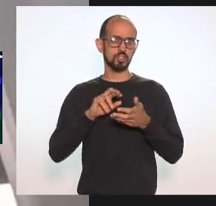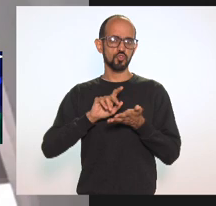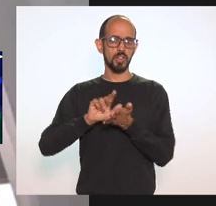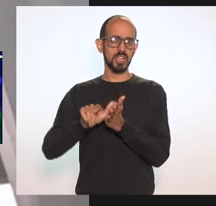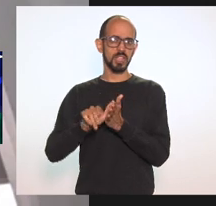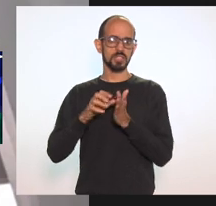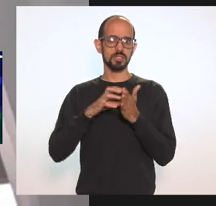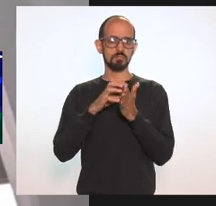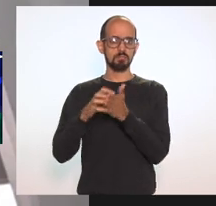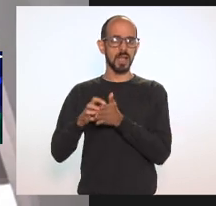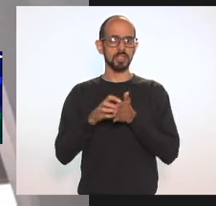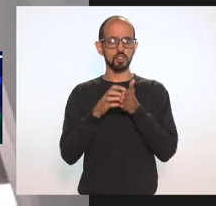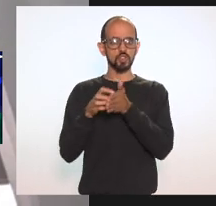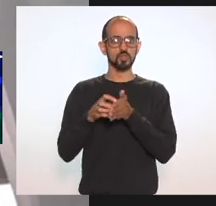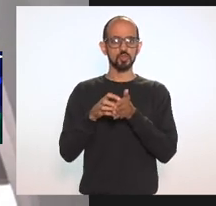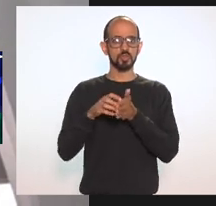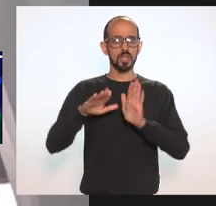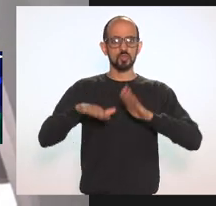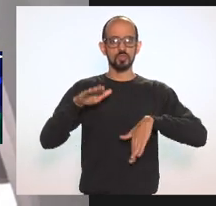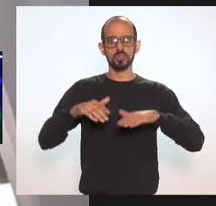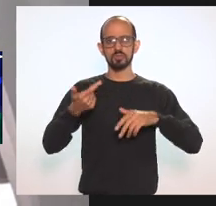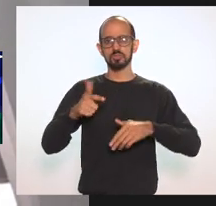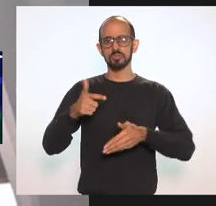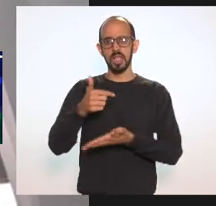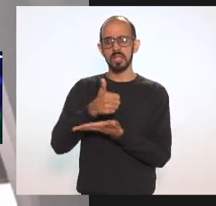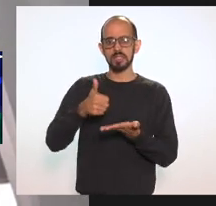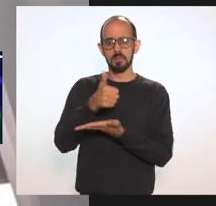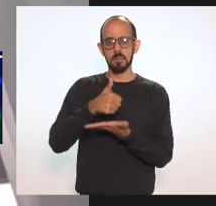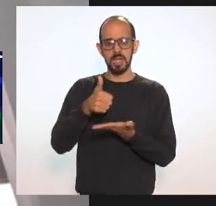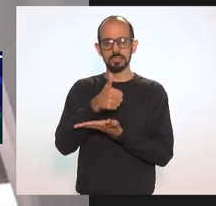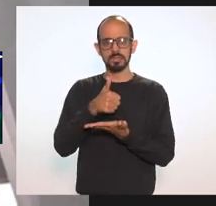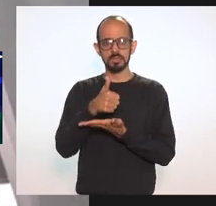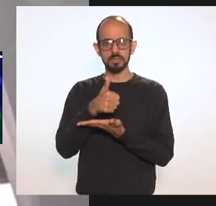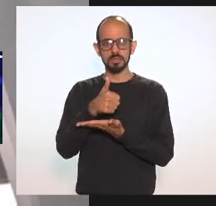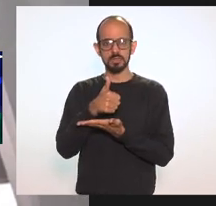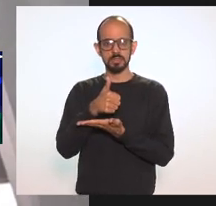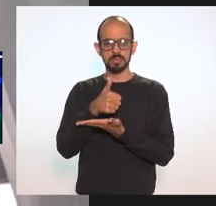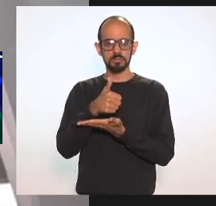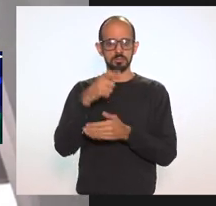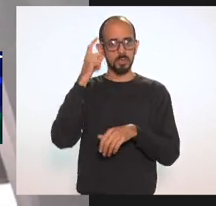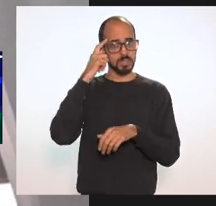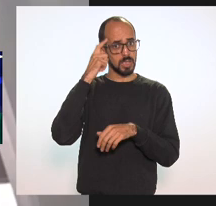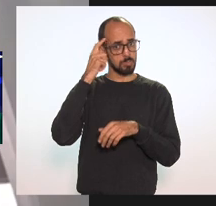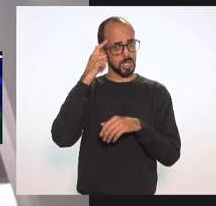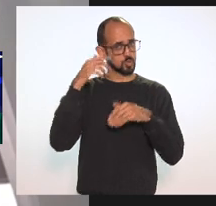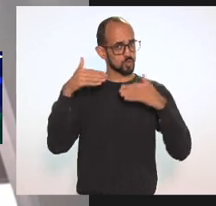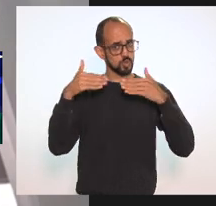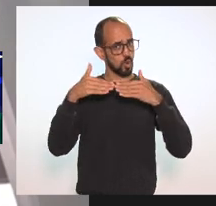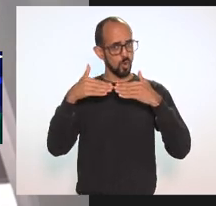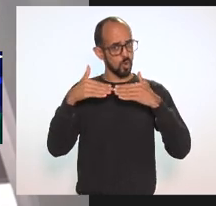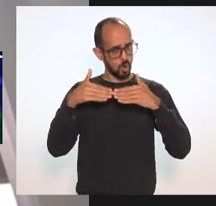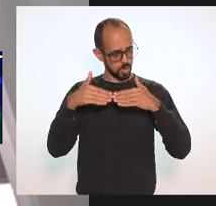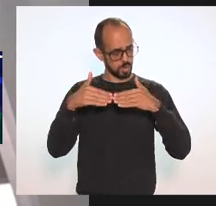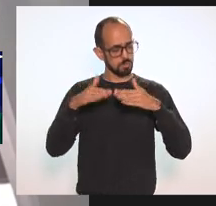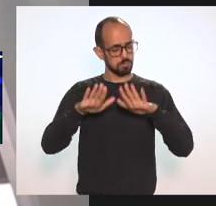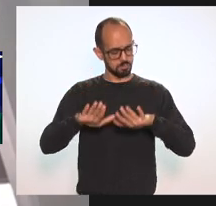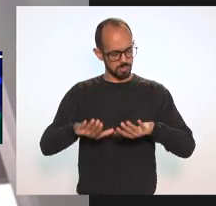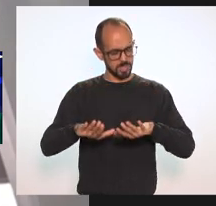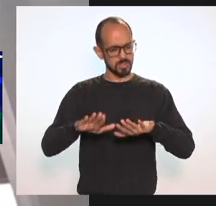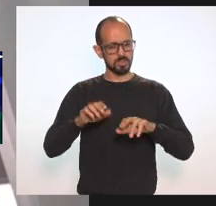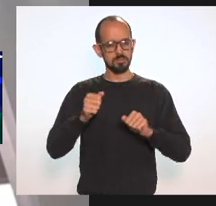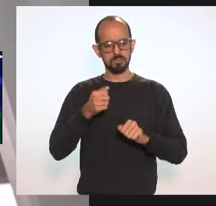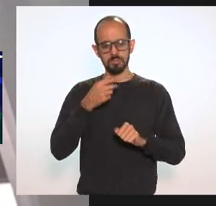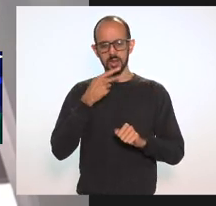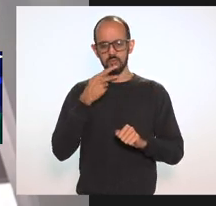não tem né na sua base é pensamentos comuns agora para